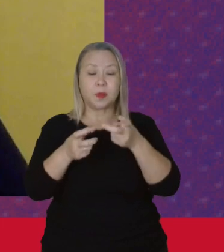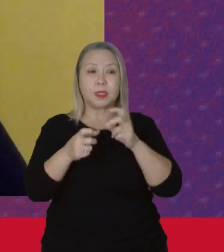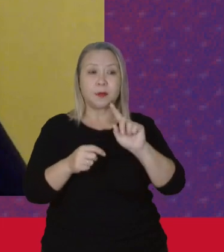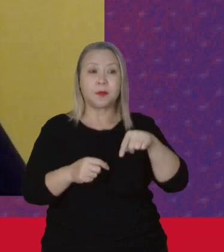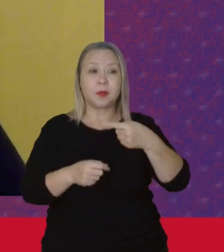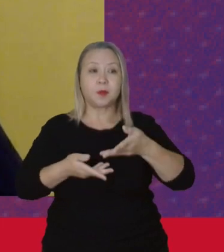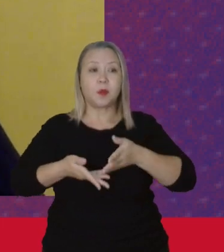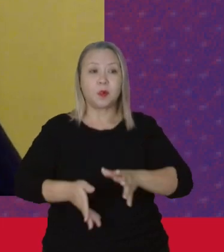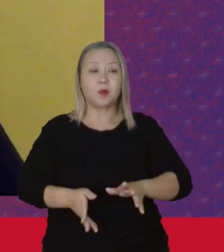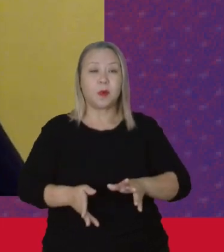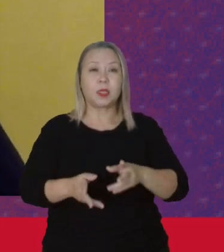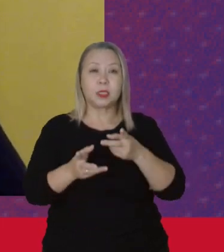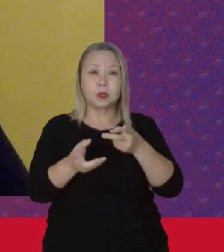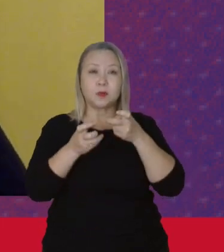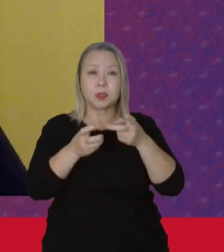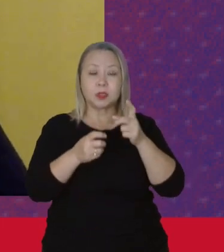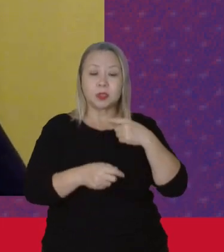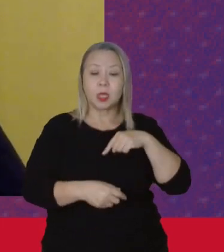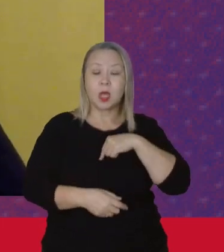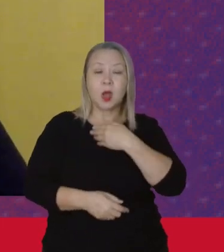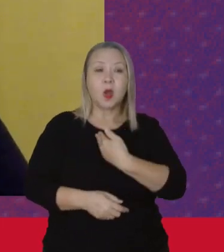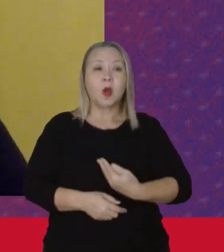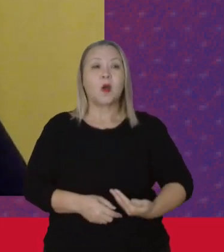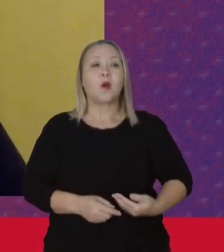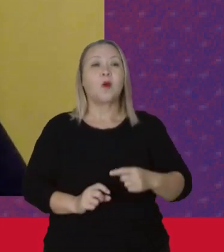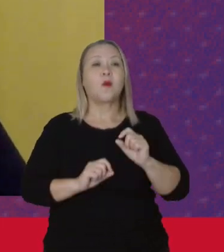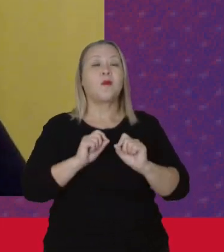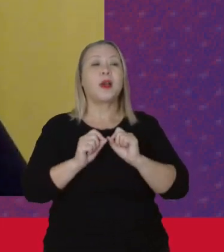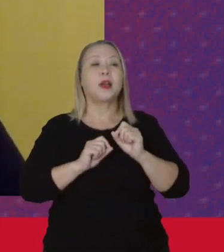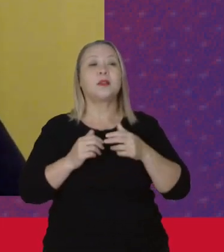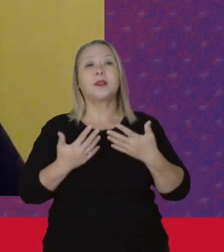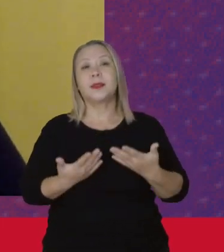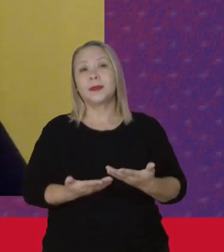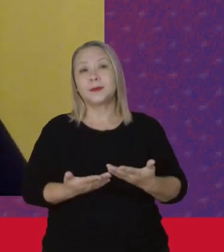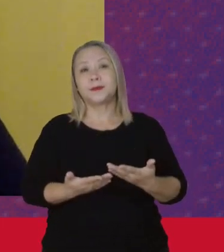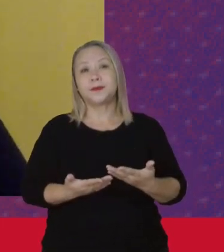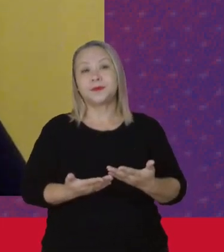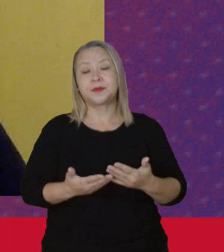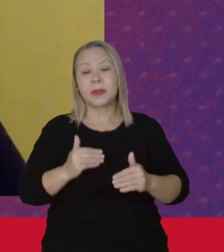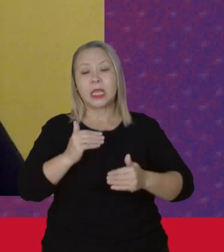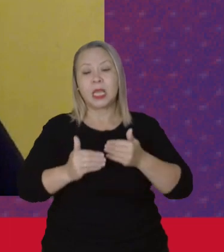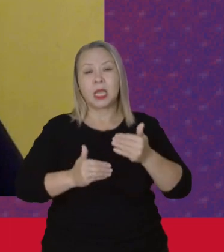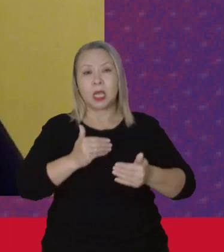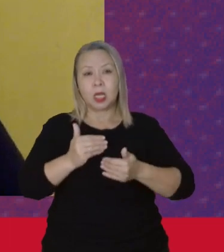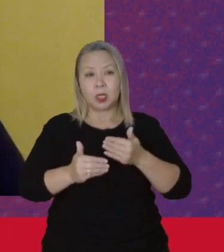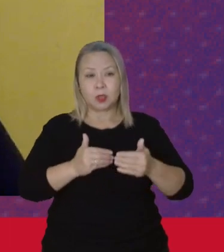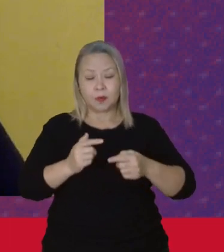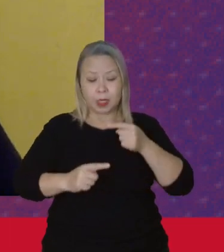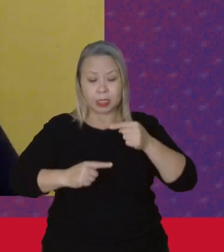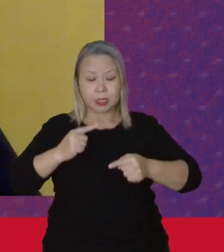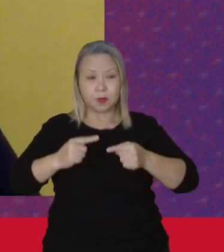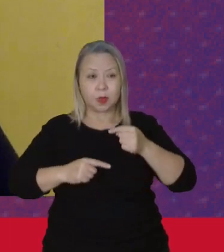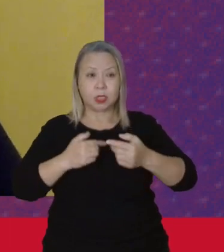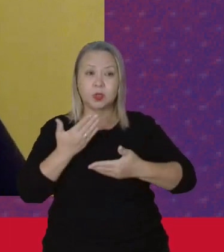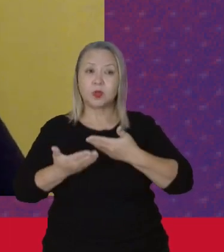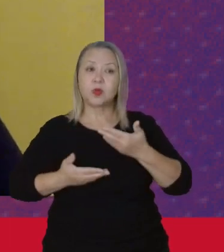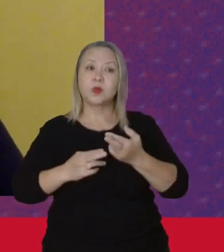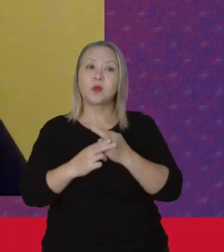isso bastante nos nossos governos e tentou, desenvolvemos sim, políticas, né, em relação